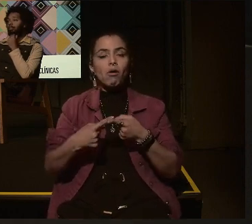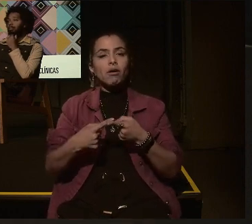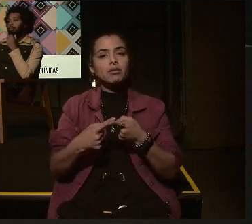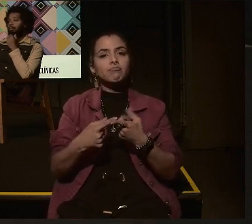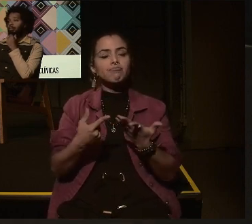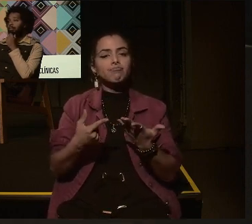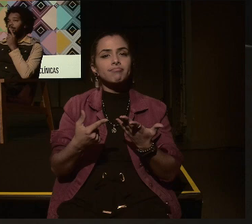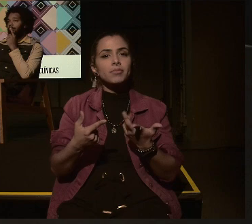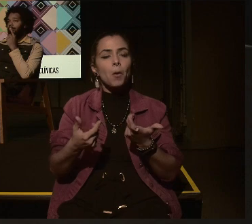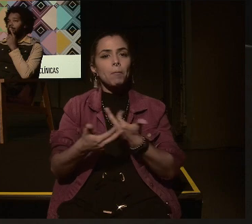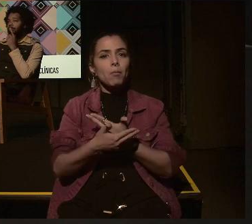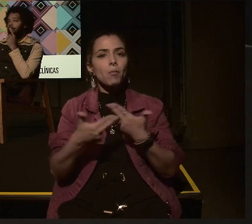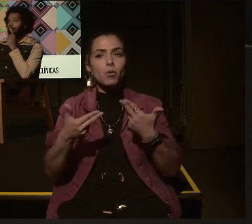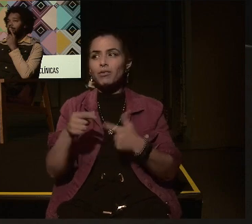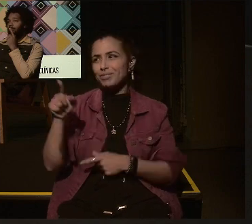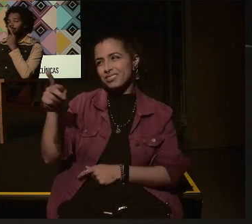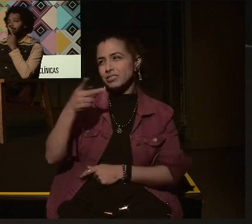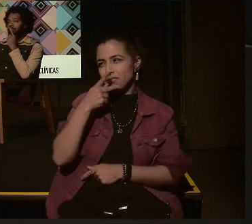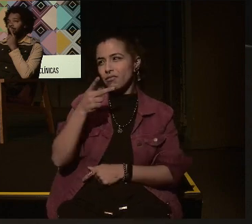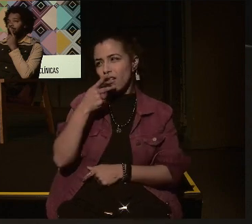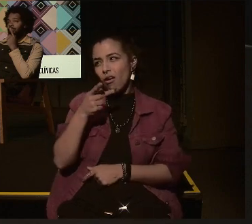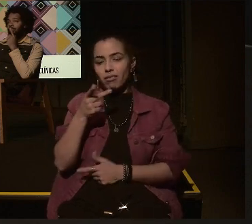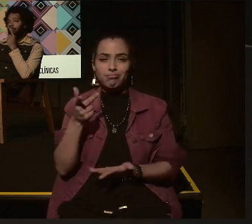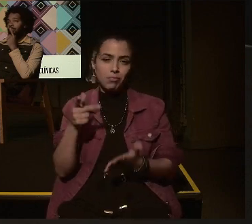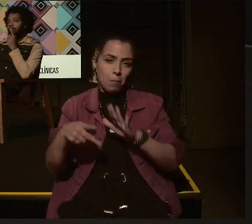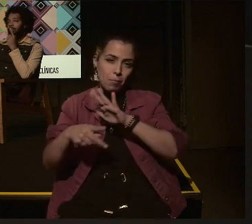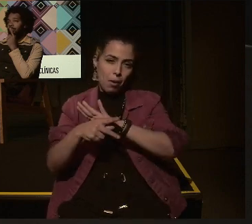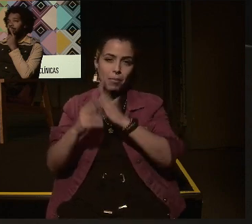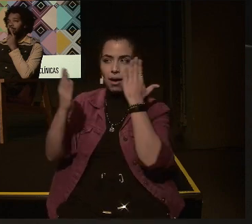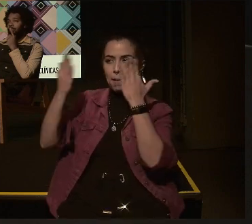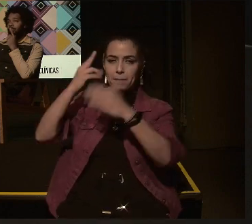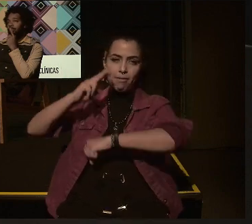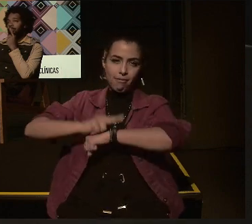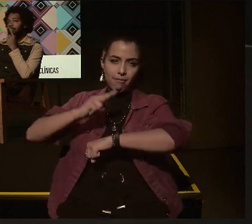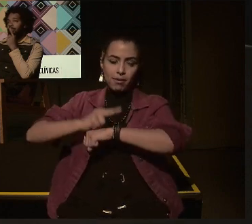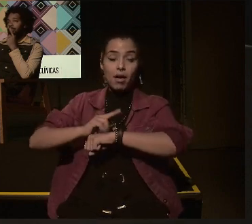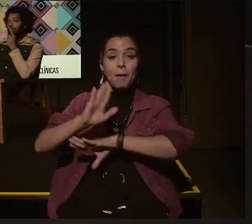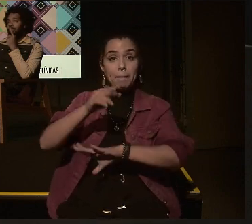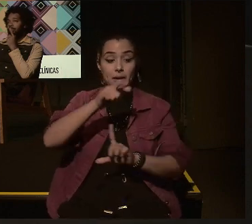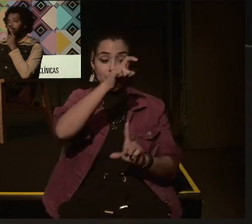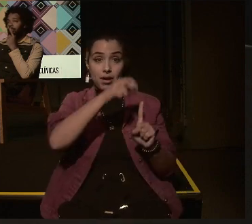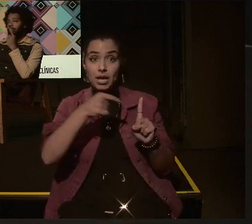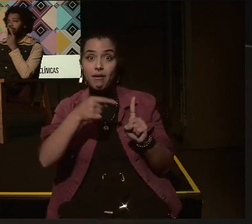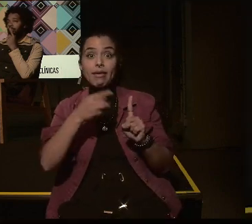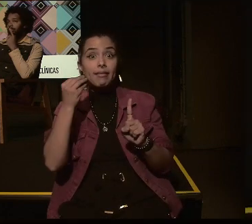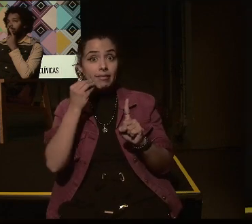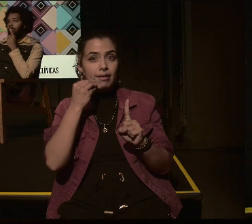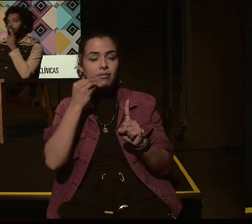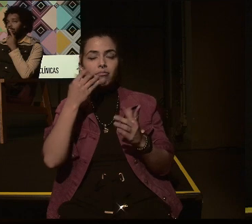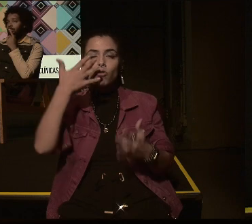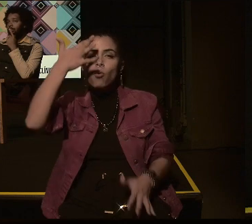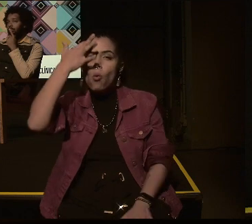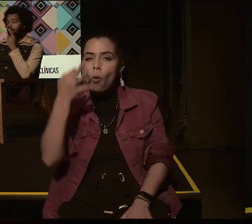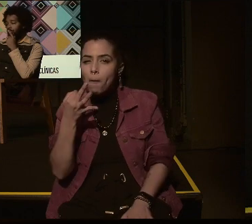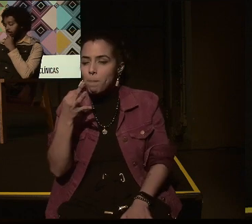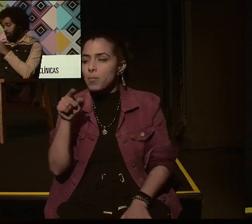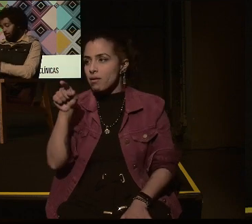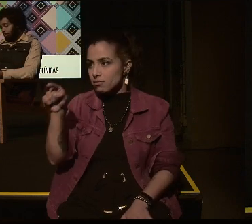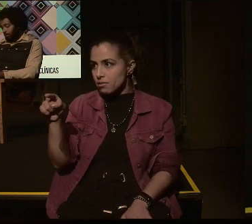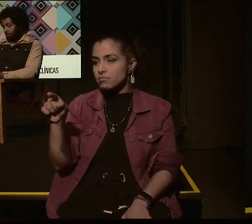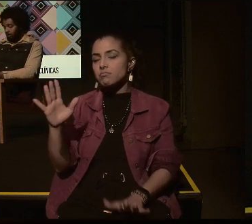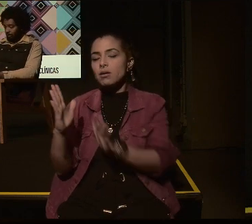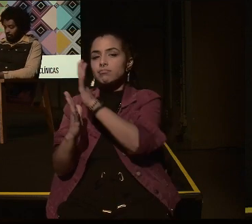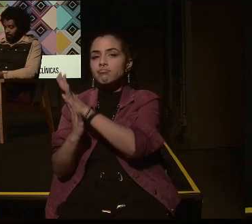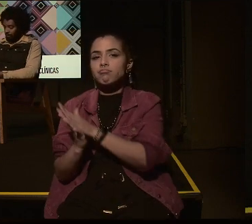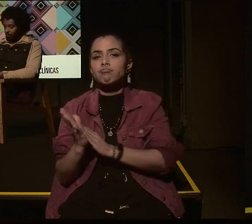mas como você usou o termo da psicanálise, né, ela convida a entender a transferência, a medir isso na transferência ou no